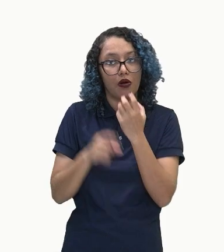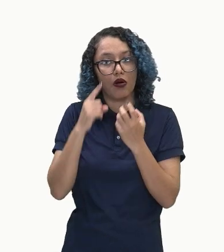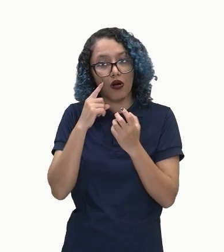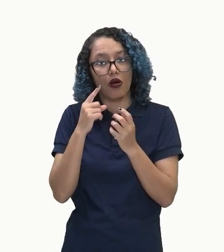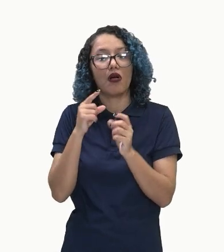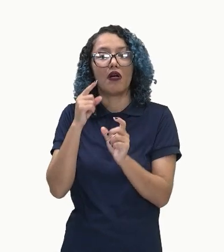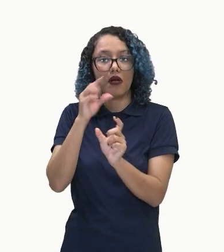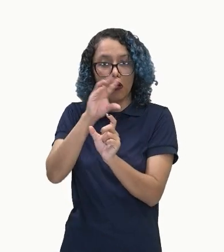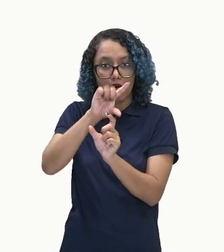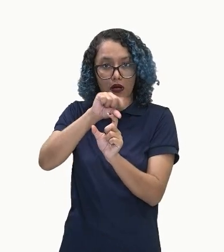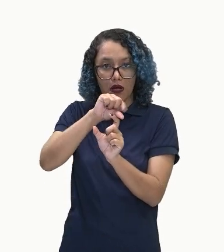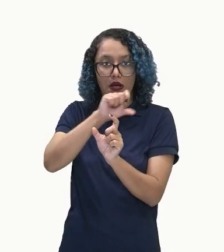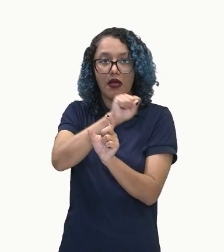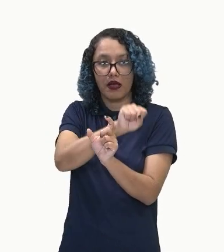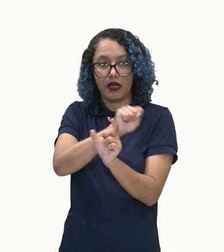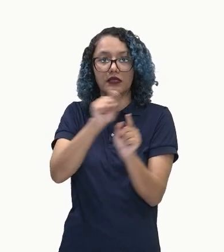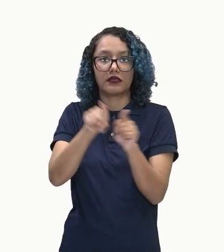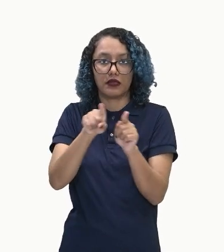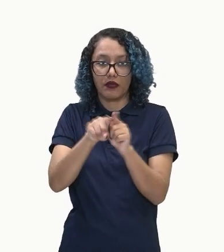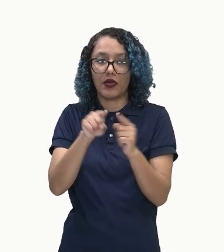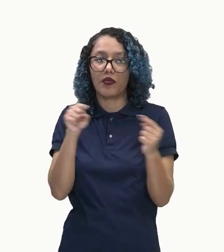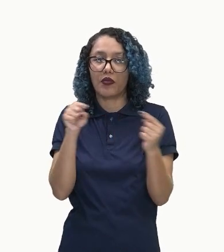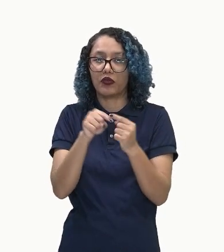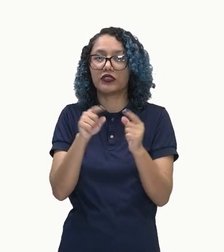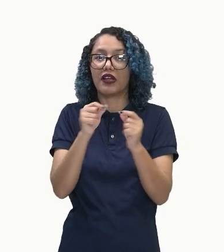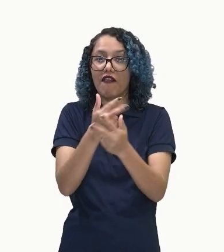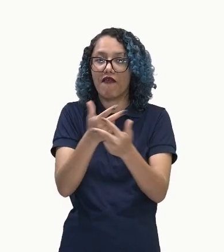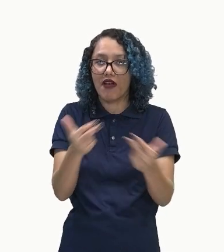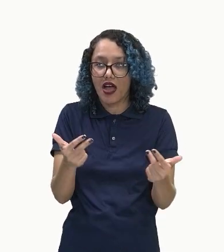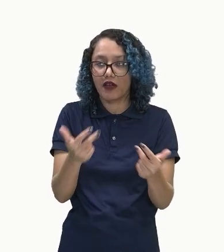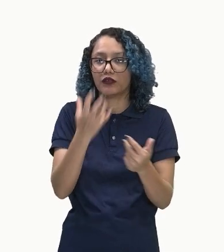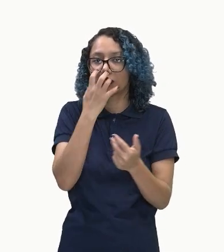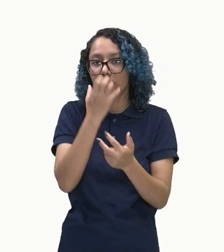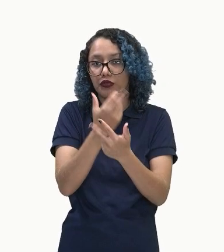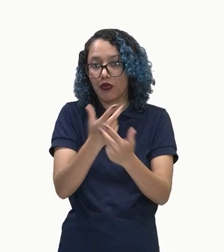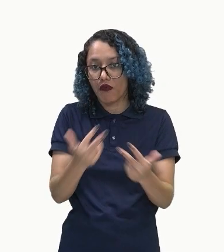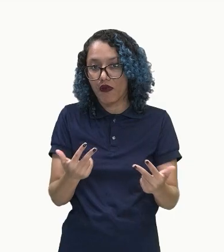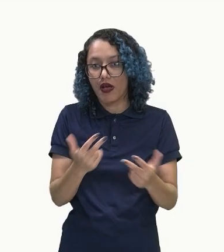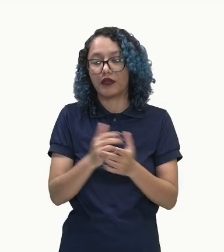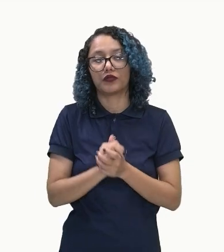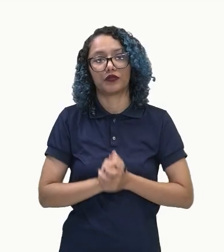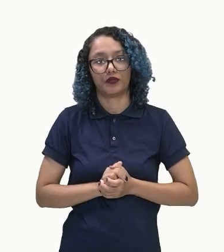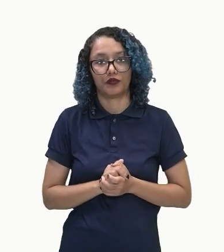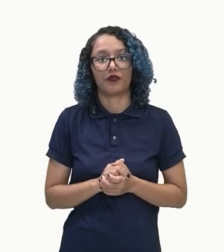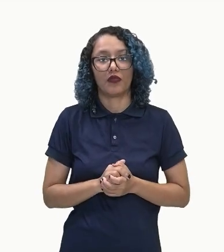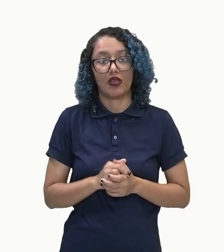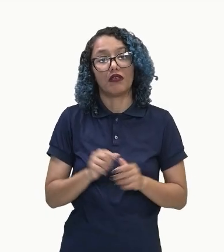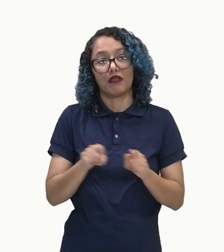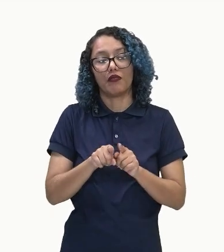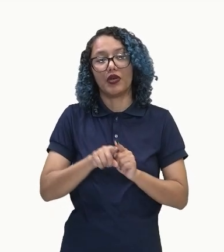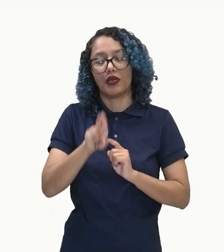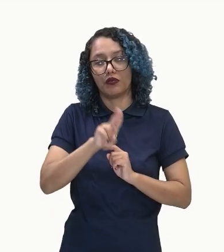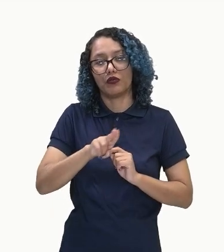também sendo utilizado para indicar plural. Na língua inglesa nós utilizamos o S para indicar plural.